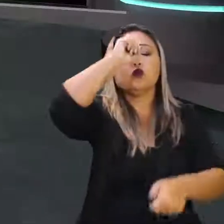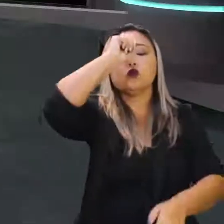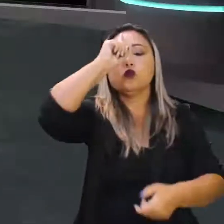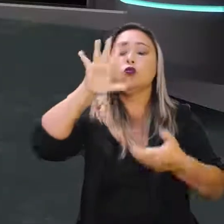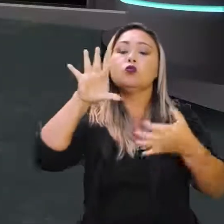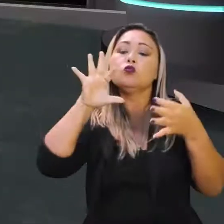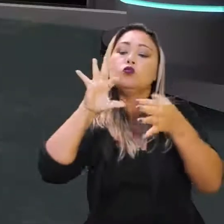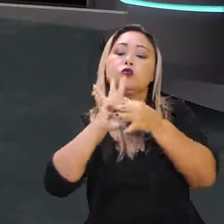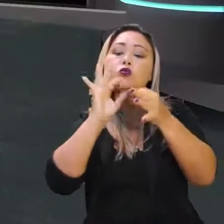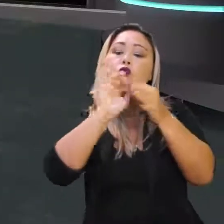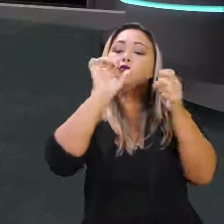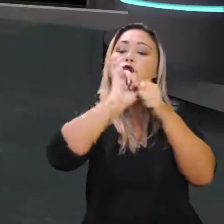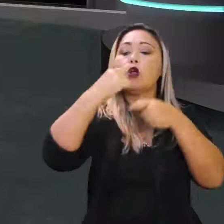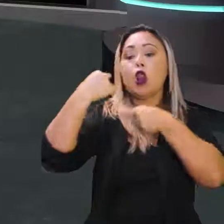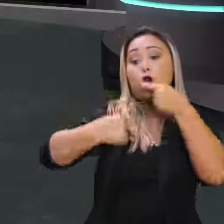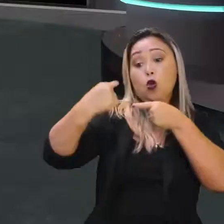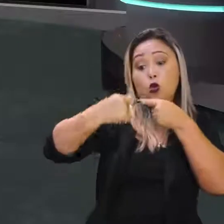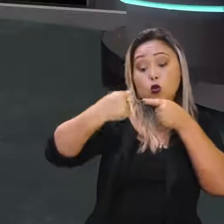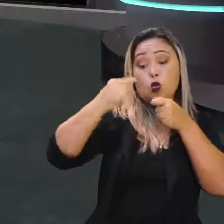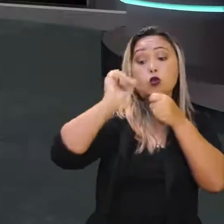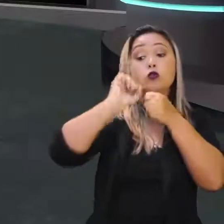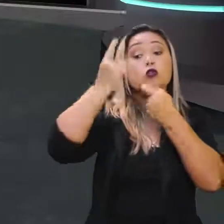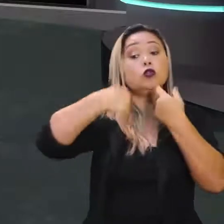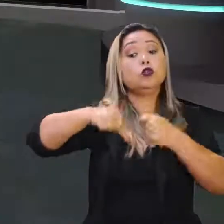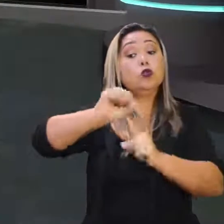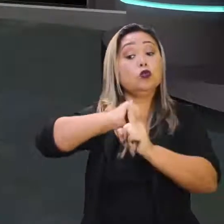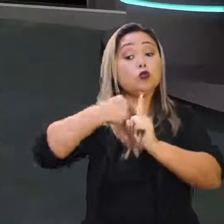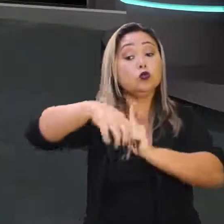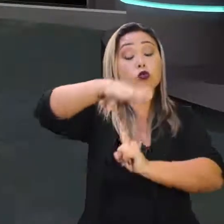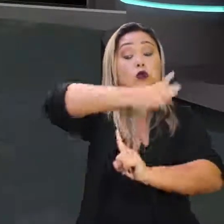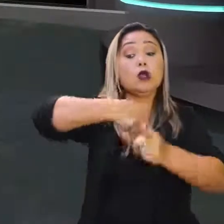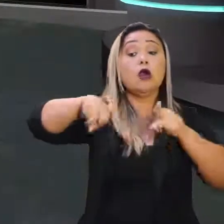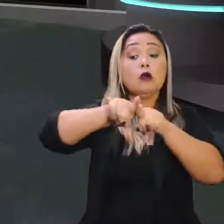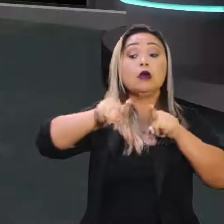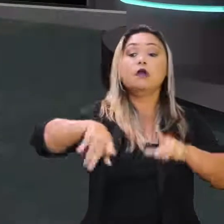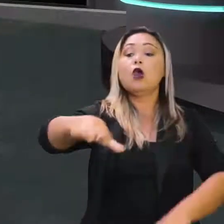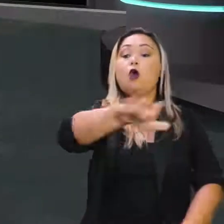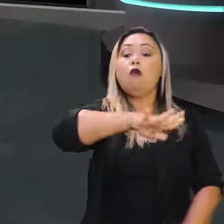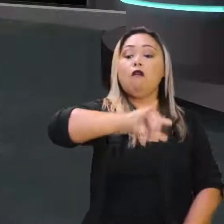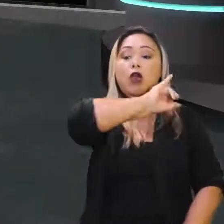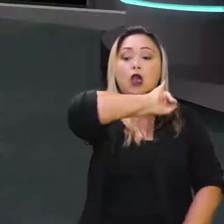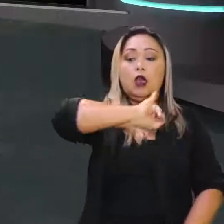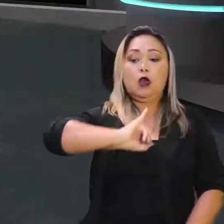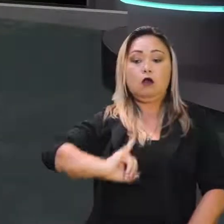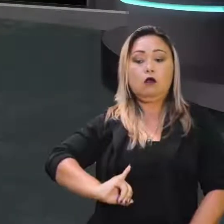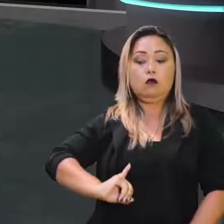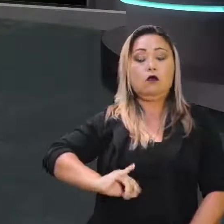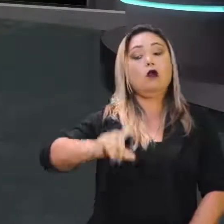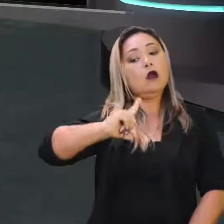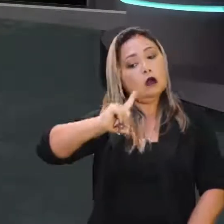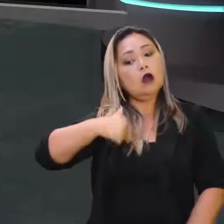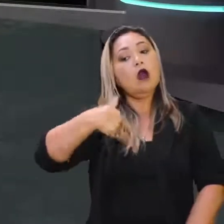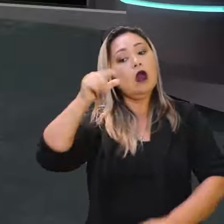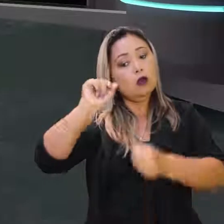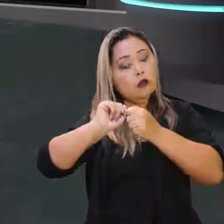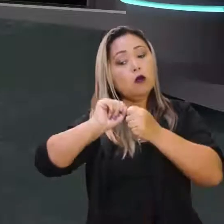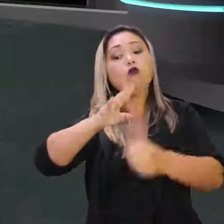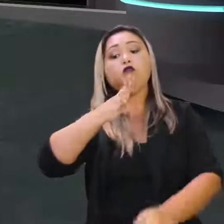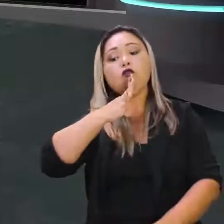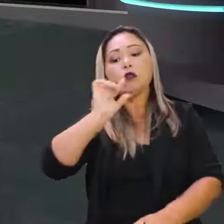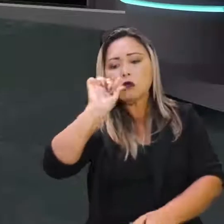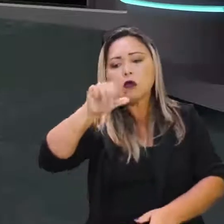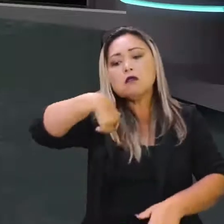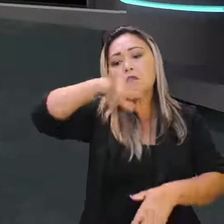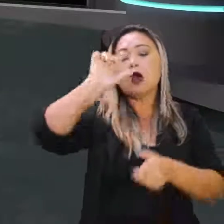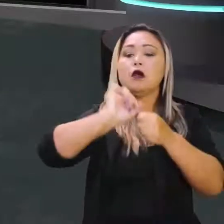contexto político, social, do império. Então, nós vamos conhecer um pouco mais sobre esse tema aí da arte acadêmica, que é muito tratado também